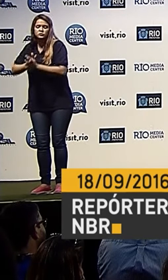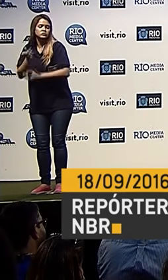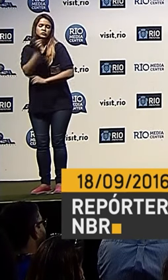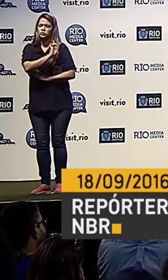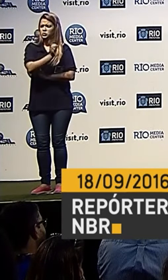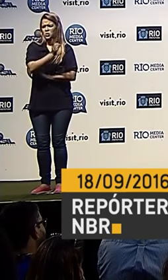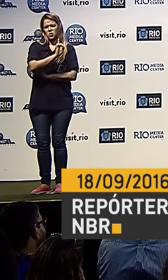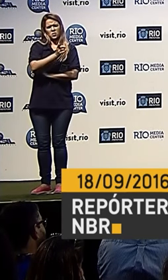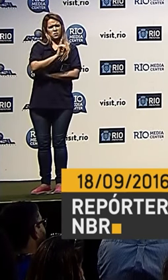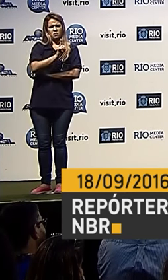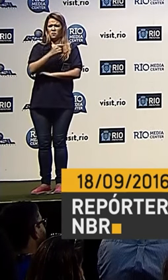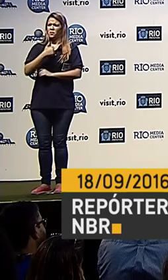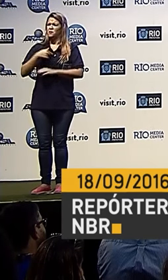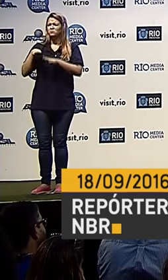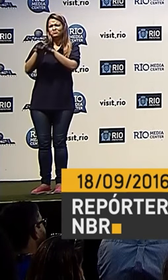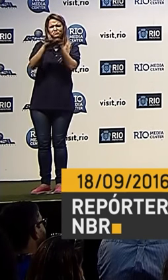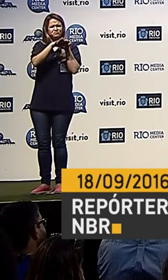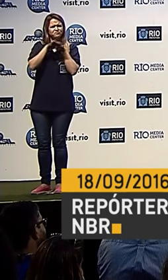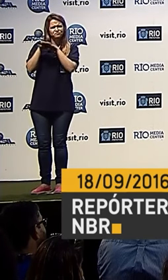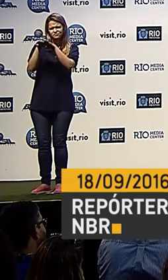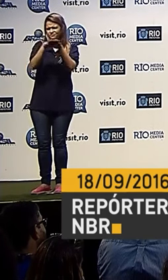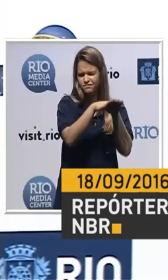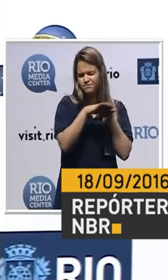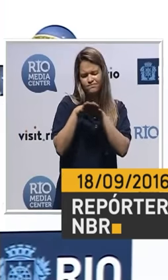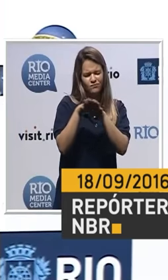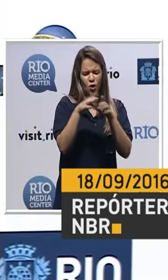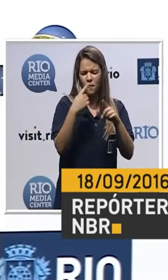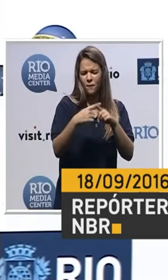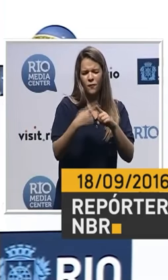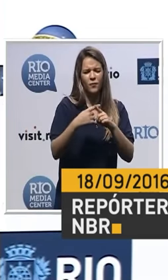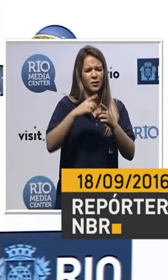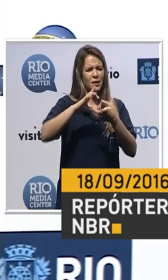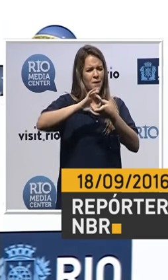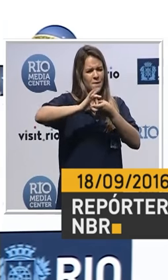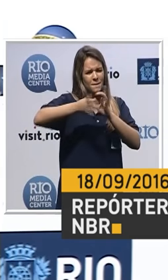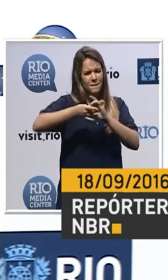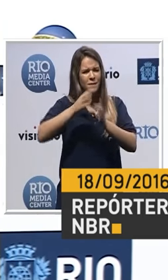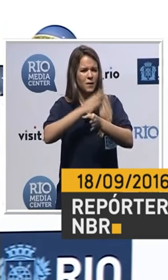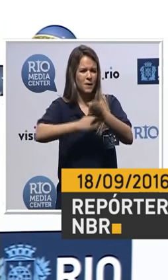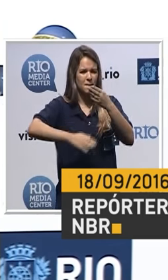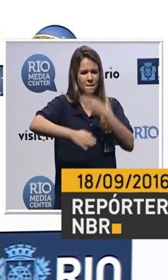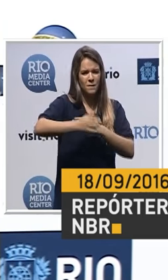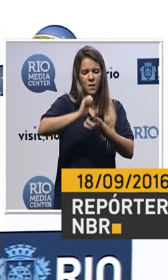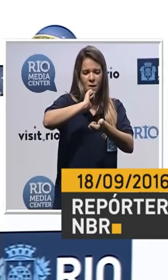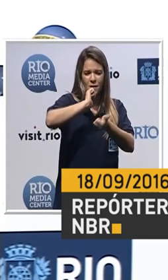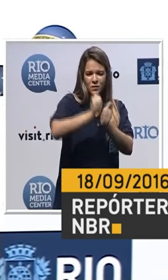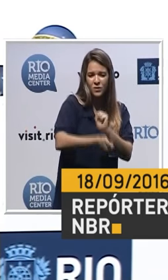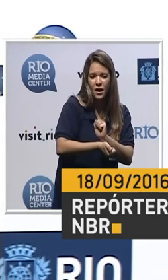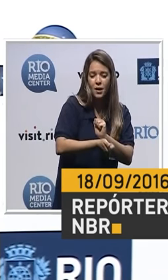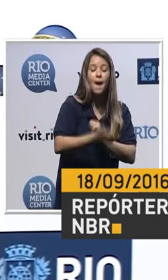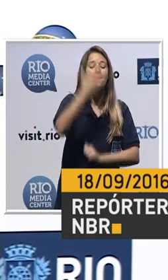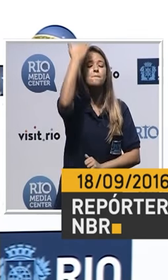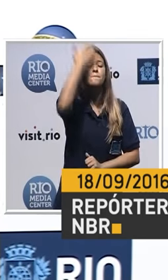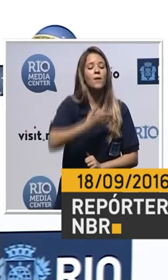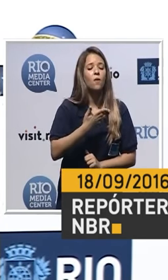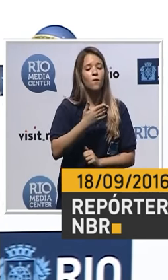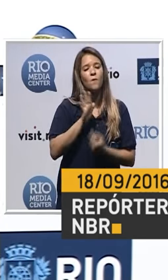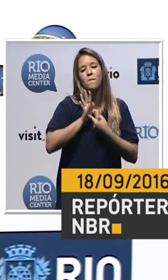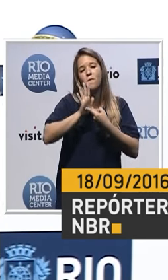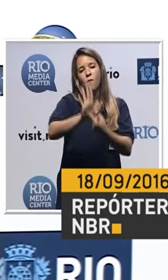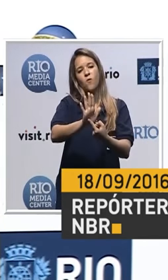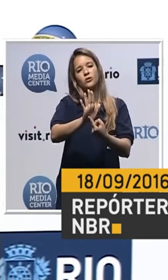Nossos atletas paralímpicos são a prova de que todos